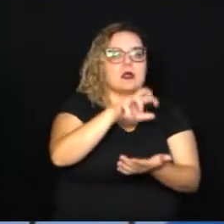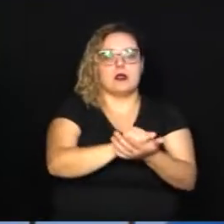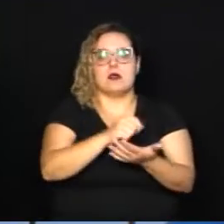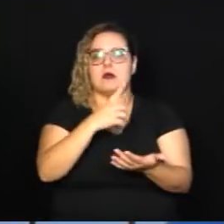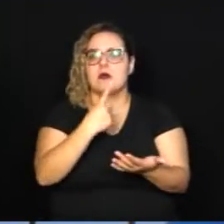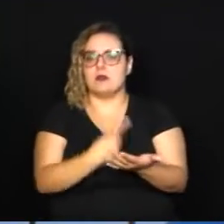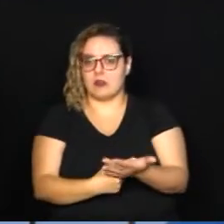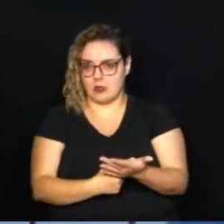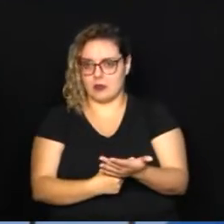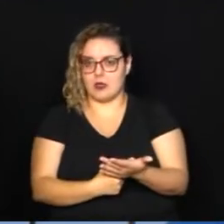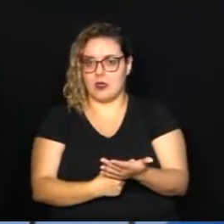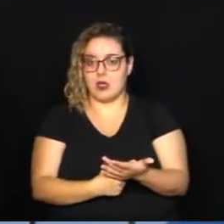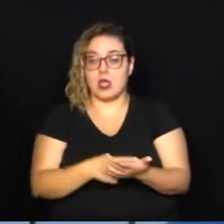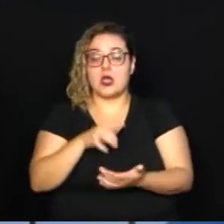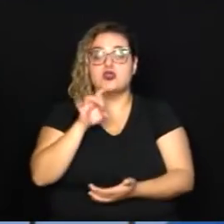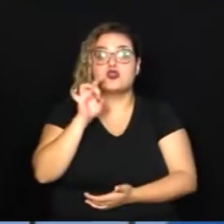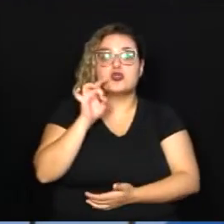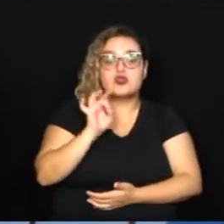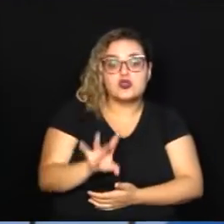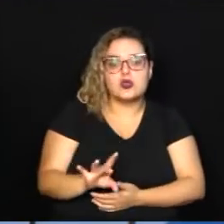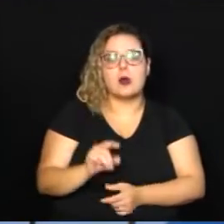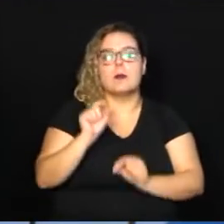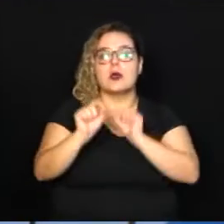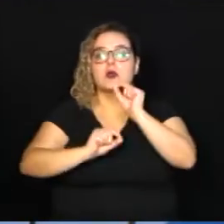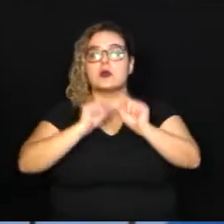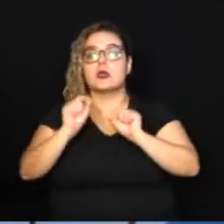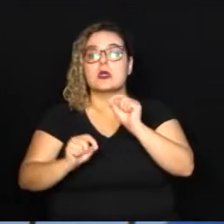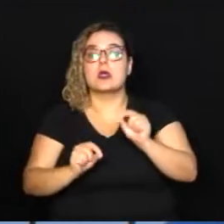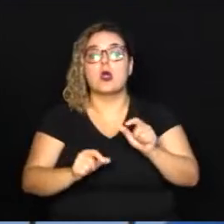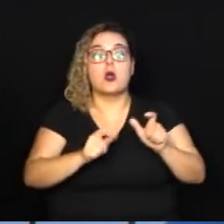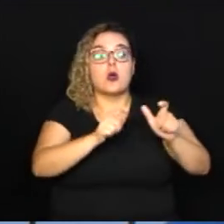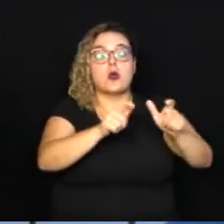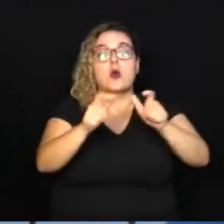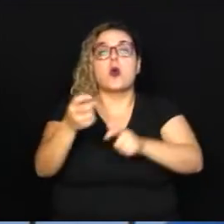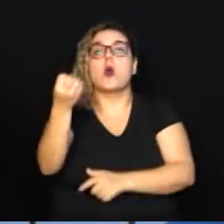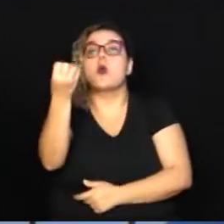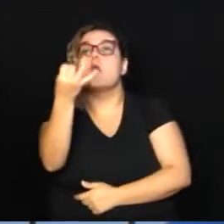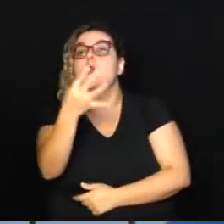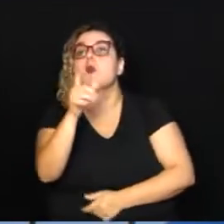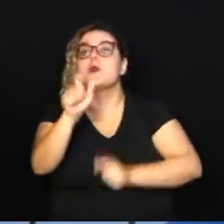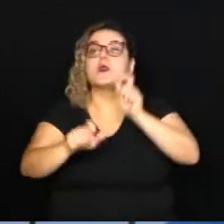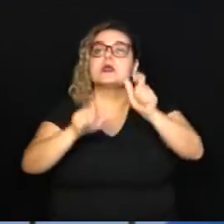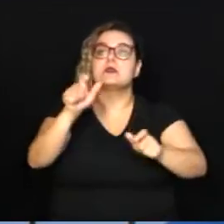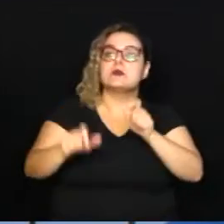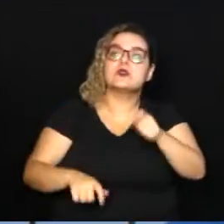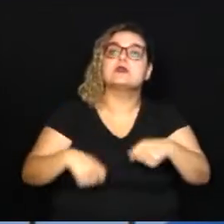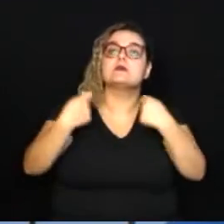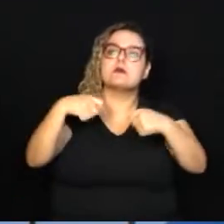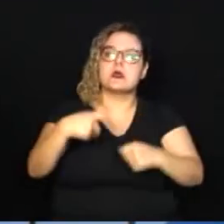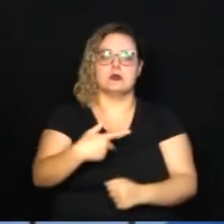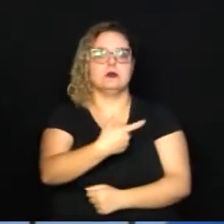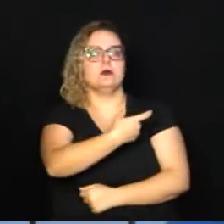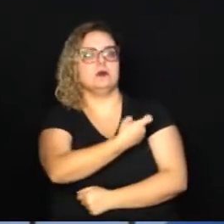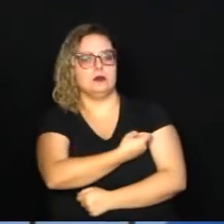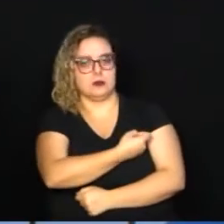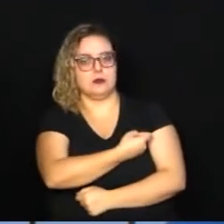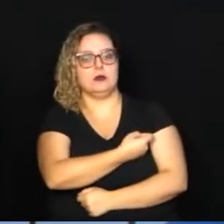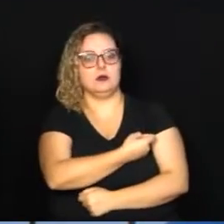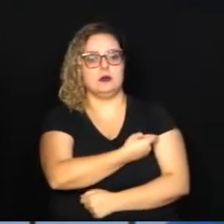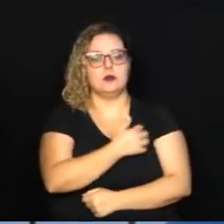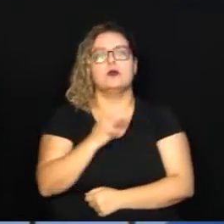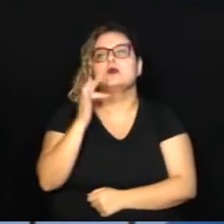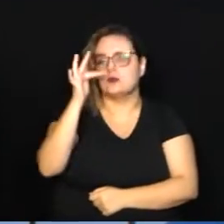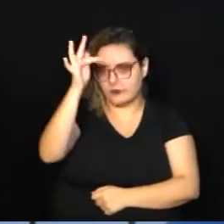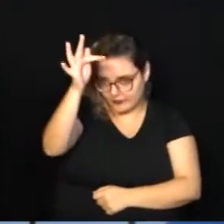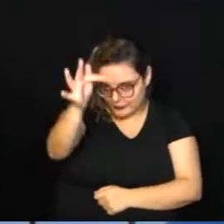é apenas para que os setores saibam quantas pessoas devem ser vacinadas ou precisam de vacina